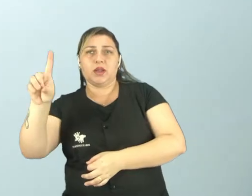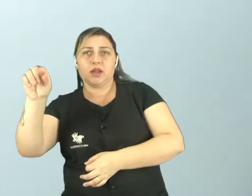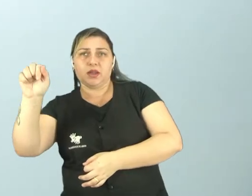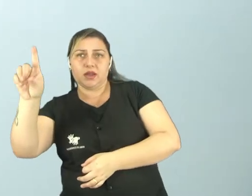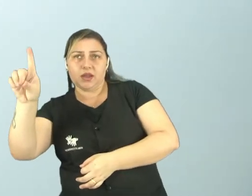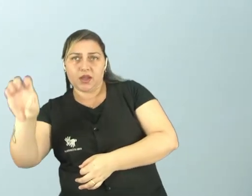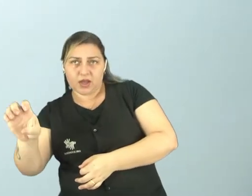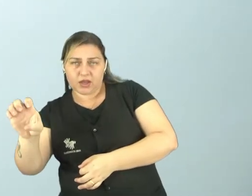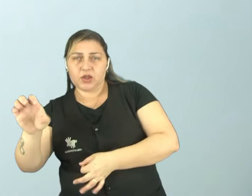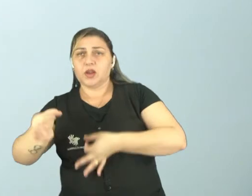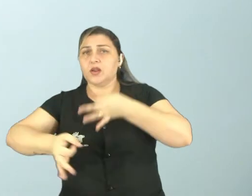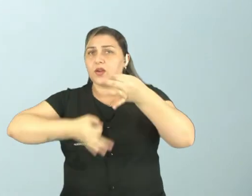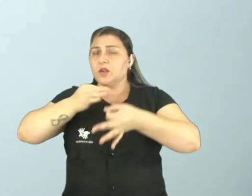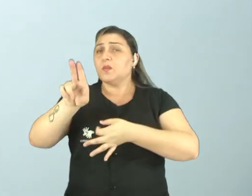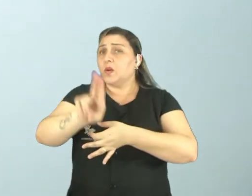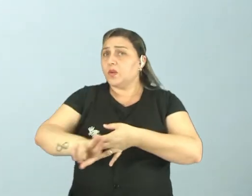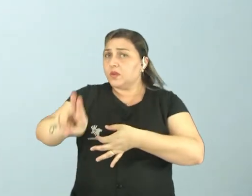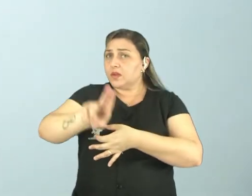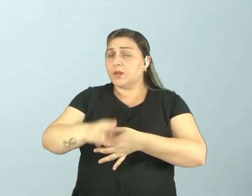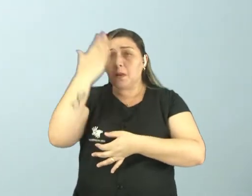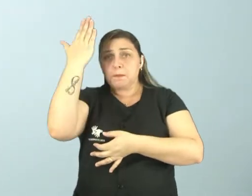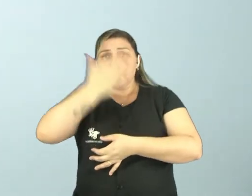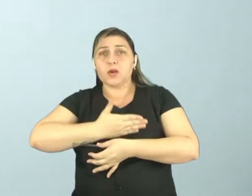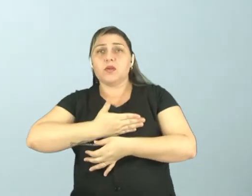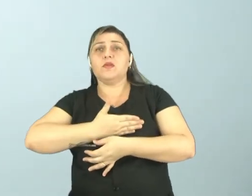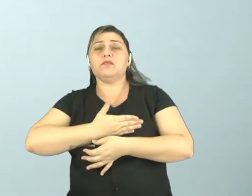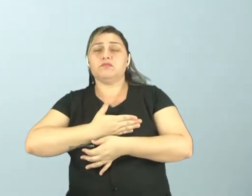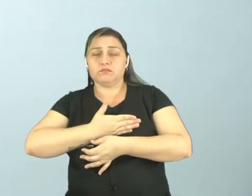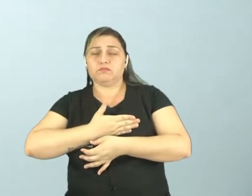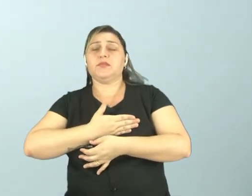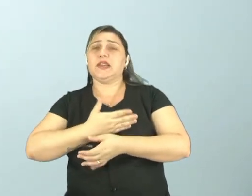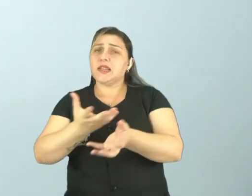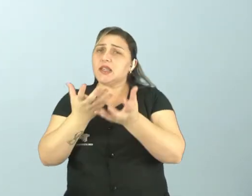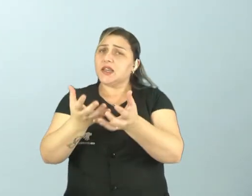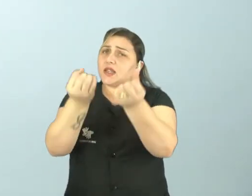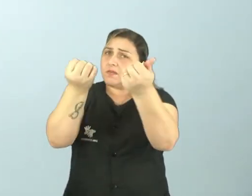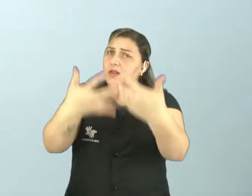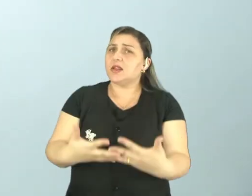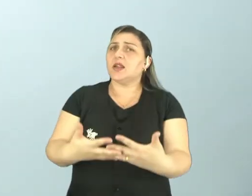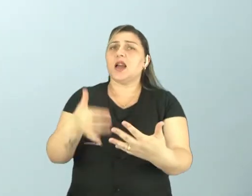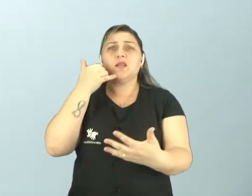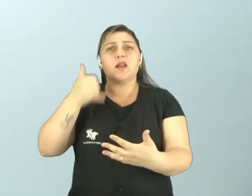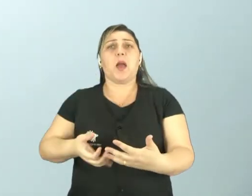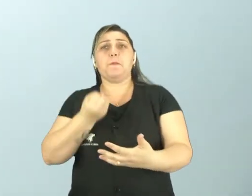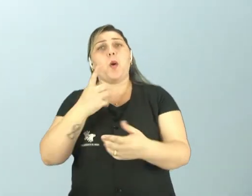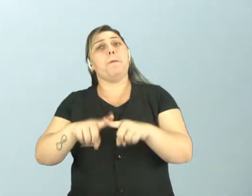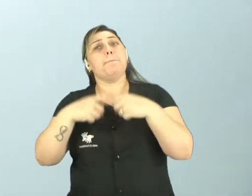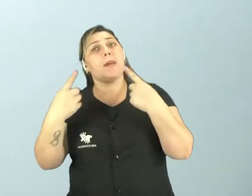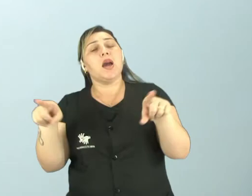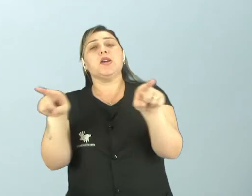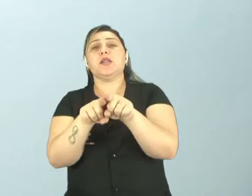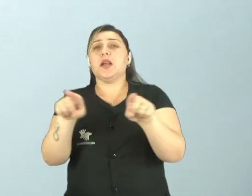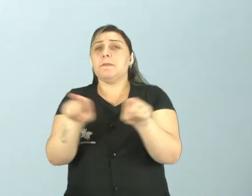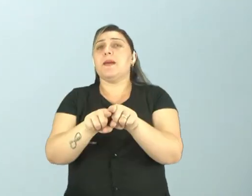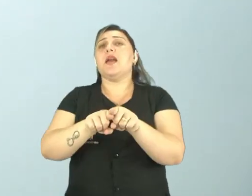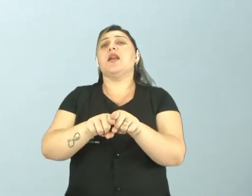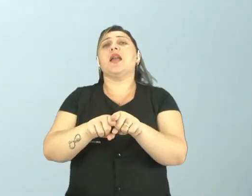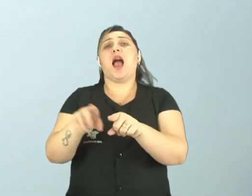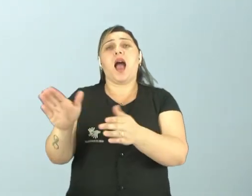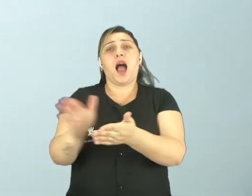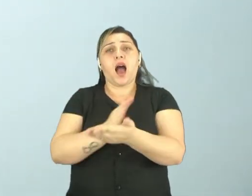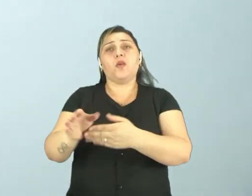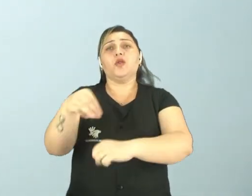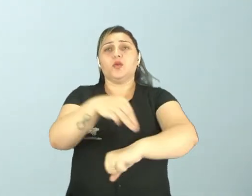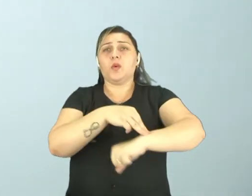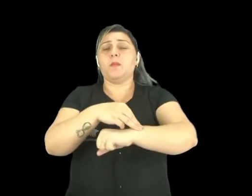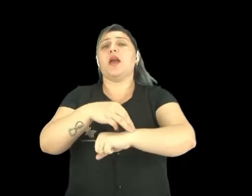seja, os argumentos foram usados para provar aquilo que ele queria dizer. Que o celular é muito bom, ele traz muita diversidade, a gente tem uma